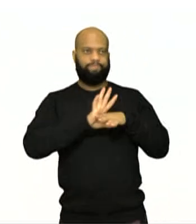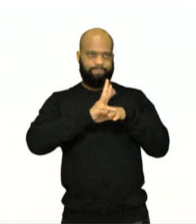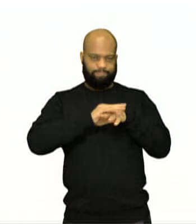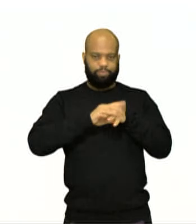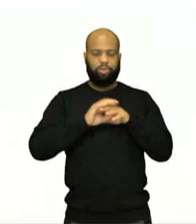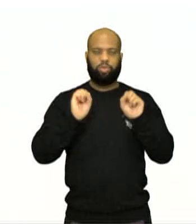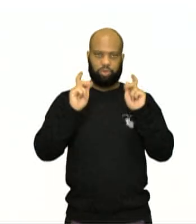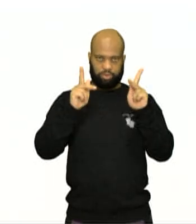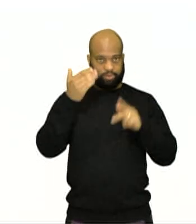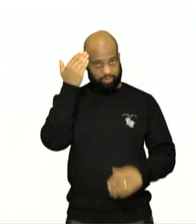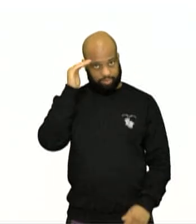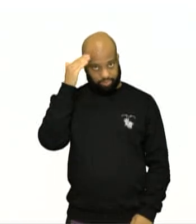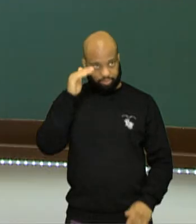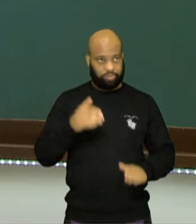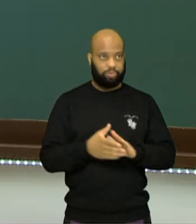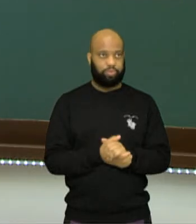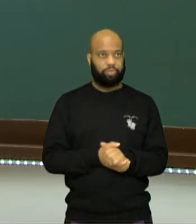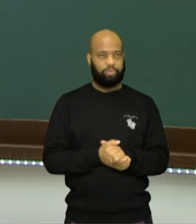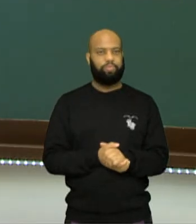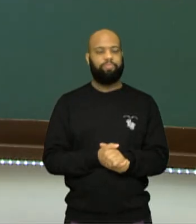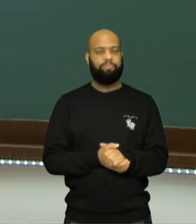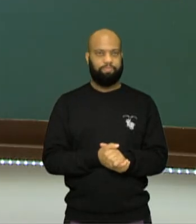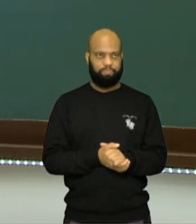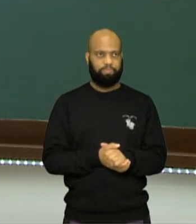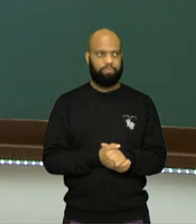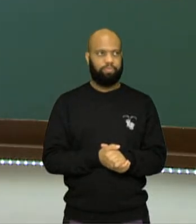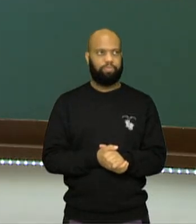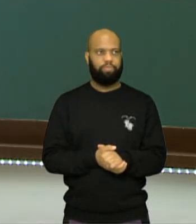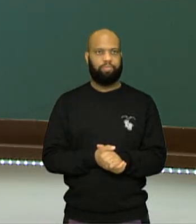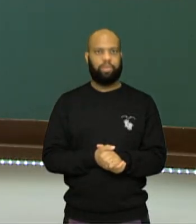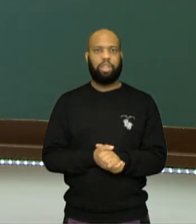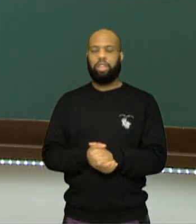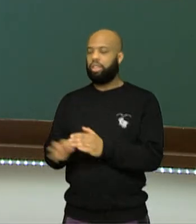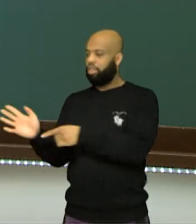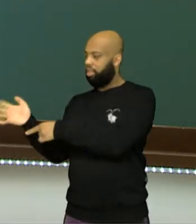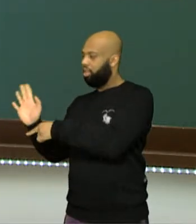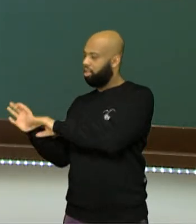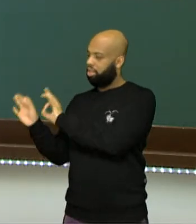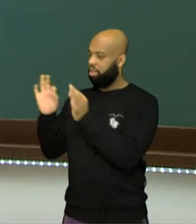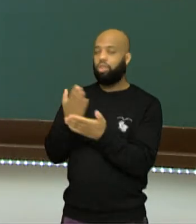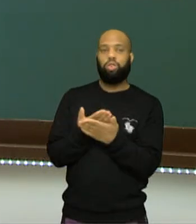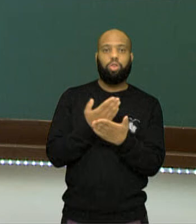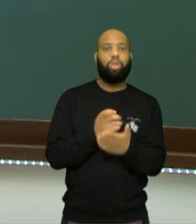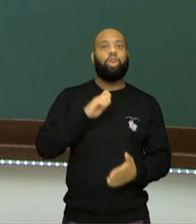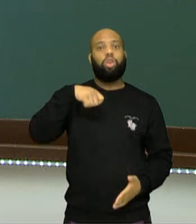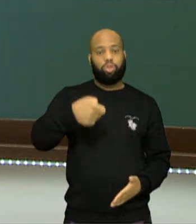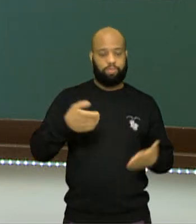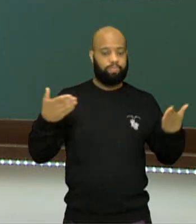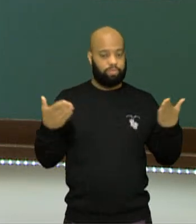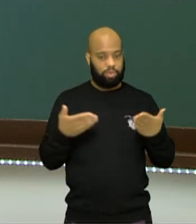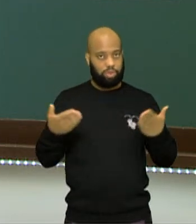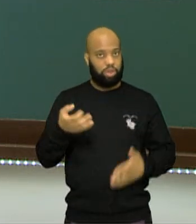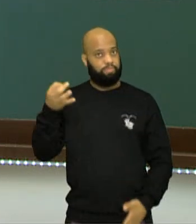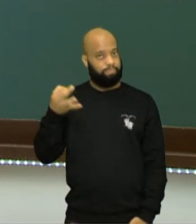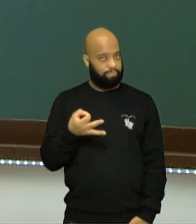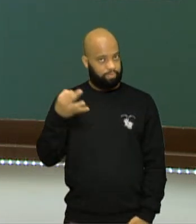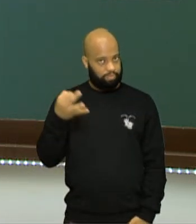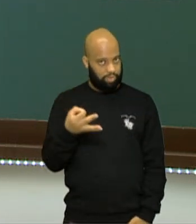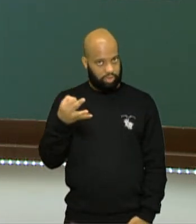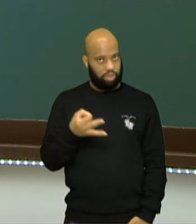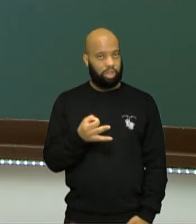então. Beleza, pessoal? Entendido? Então é isso aí. Nesse vídeo, nós falamos um pouco sobre o uso do presente